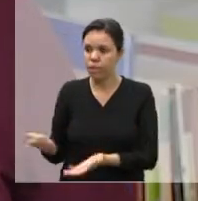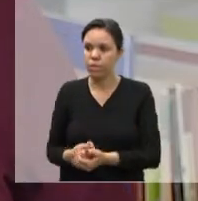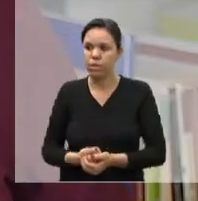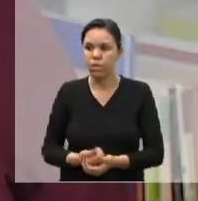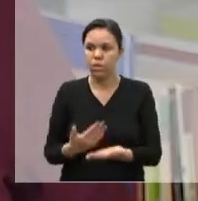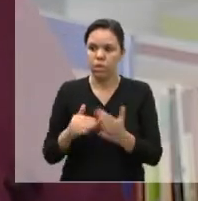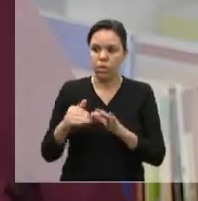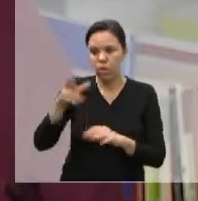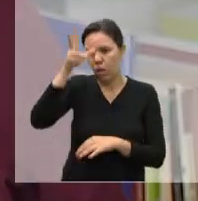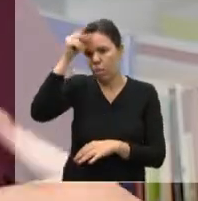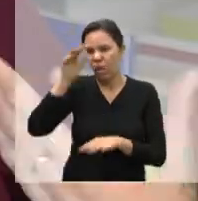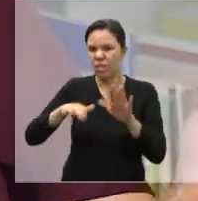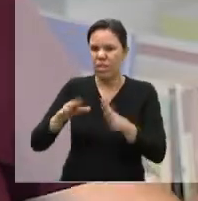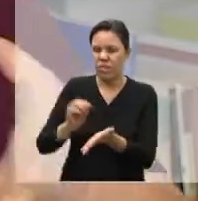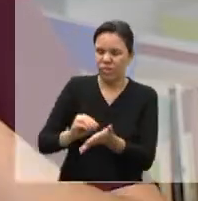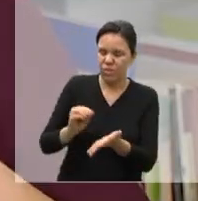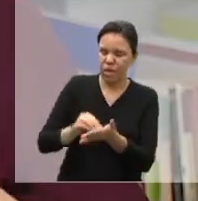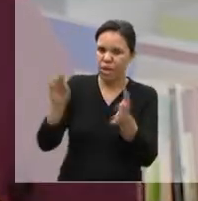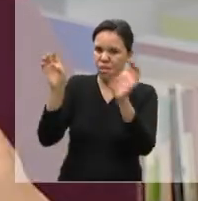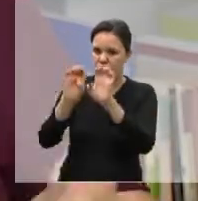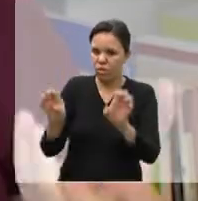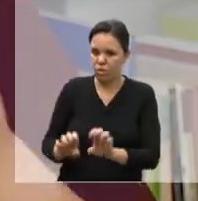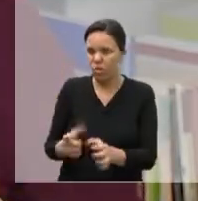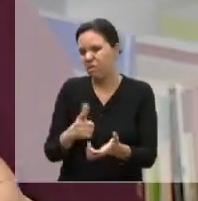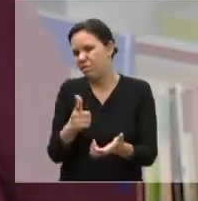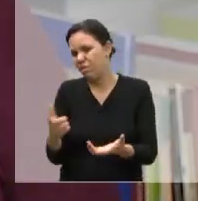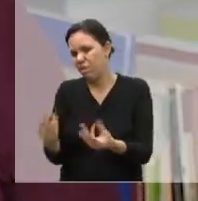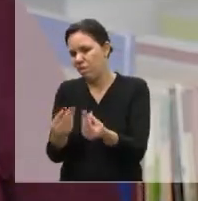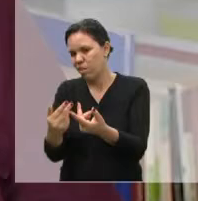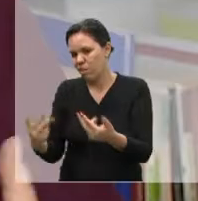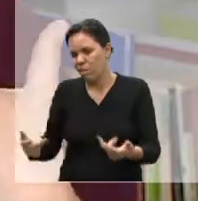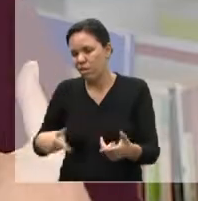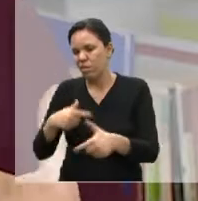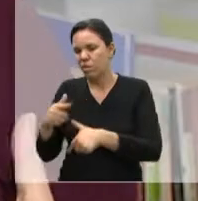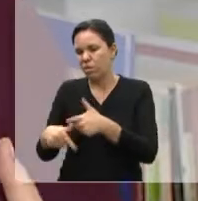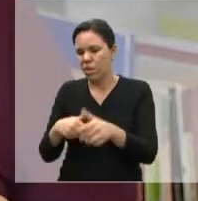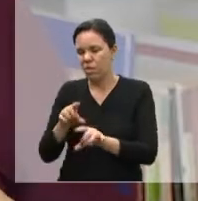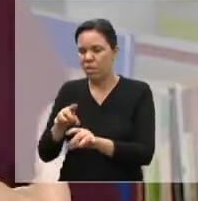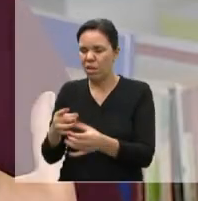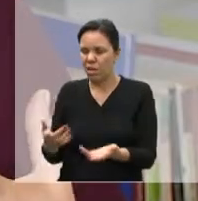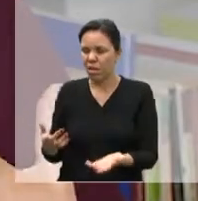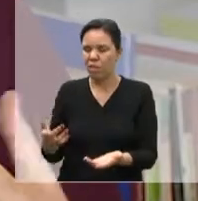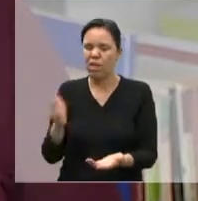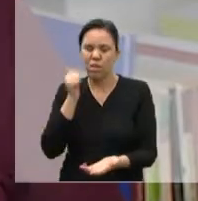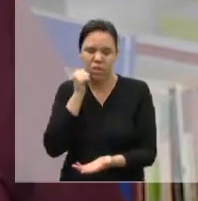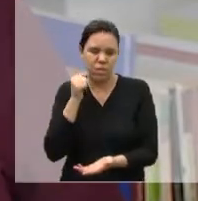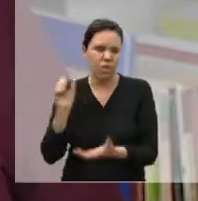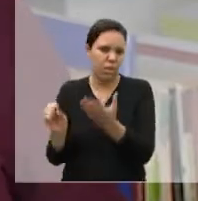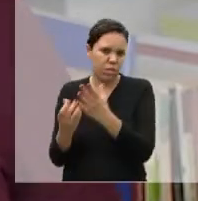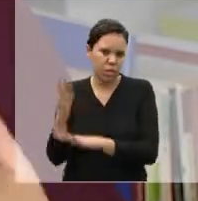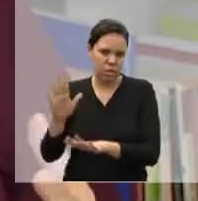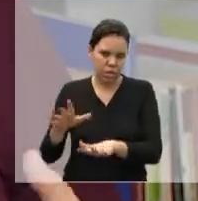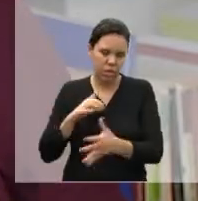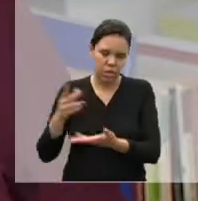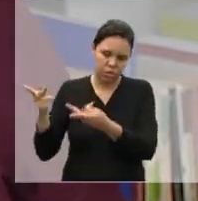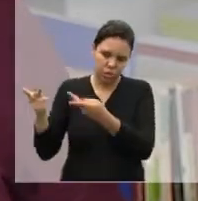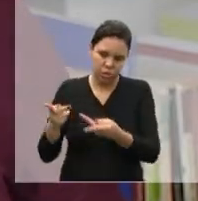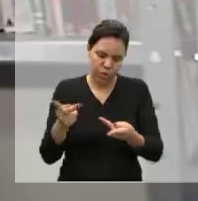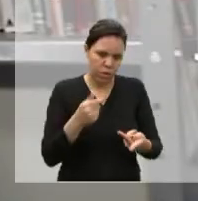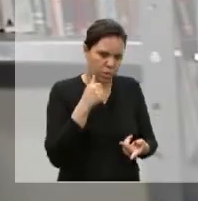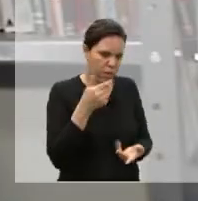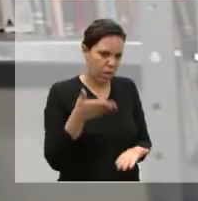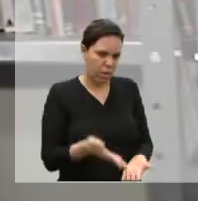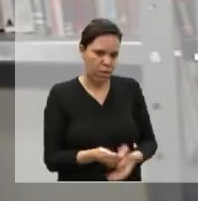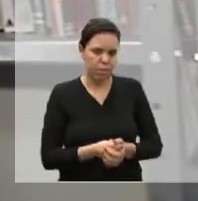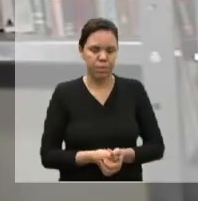atividades científicas acontecendo. Então a gente quis trazer essas meninas para conhecer a ciência e ter aquela experiência.